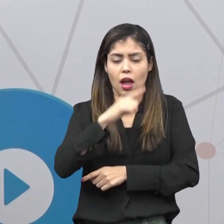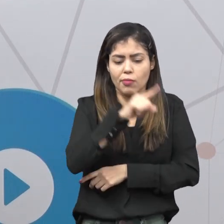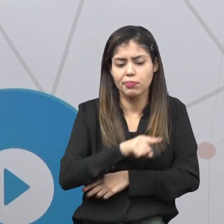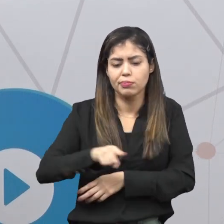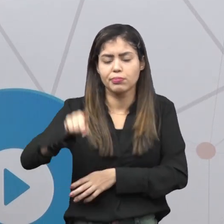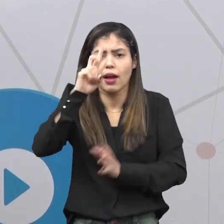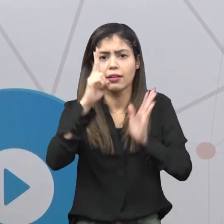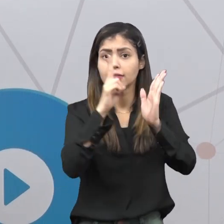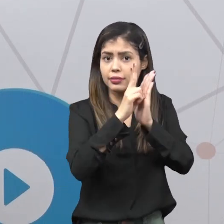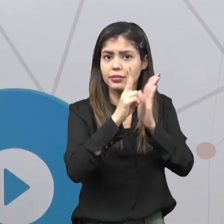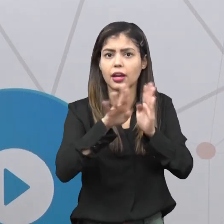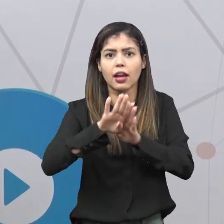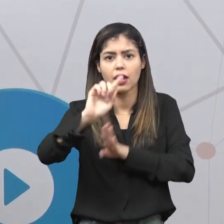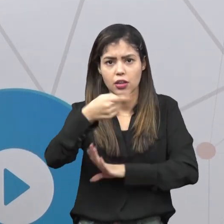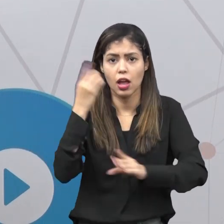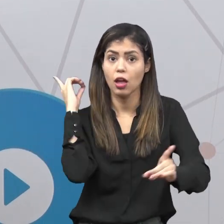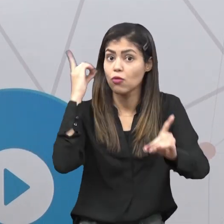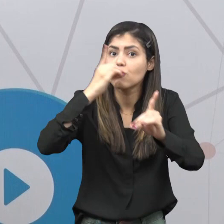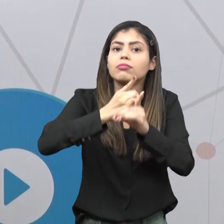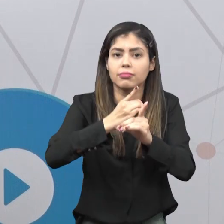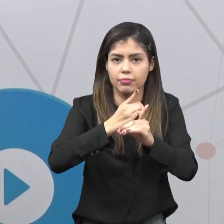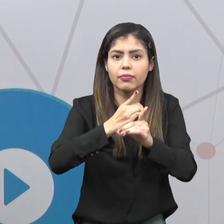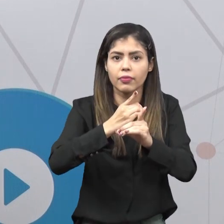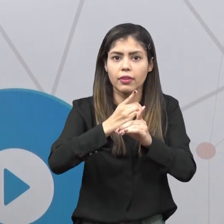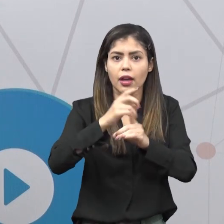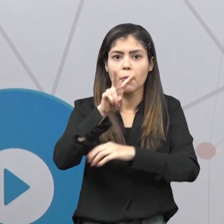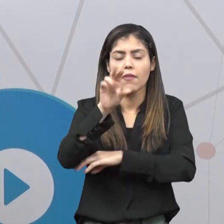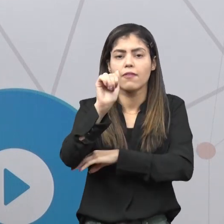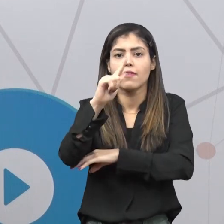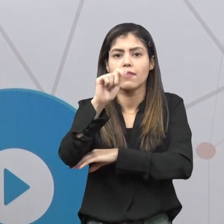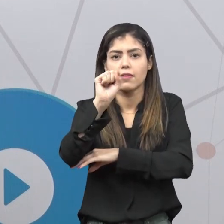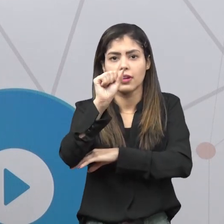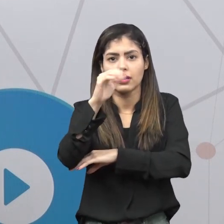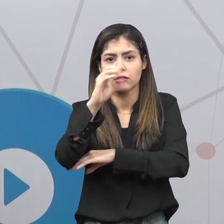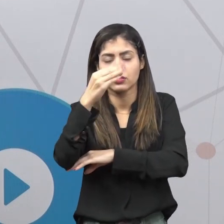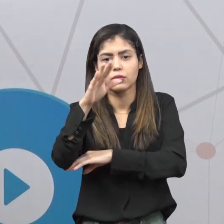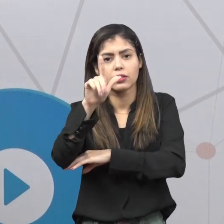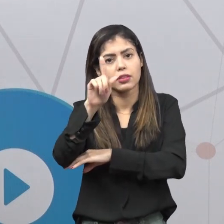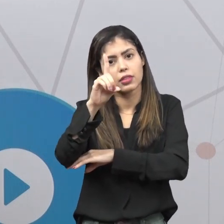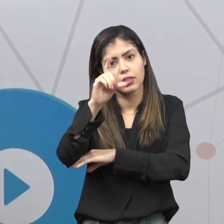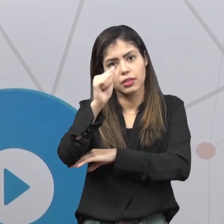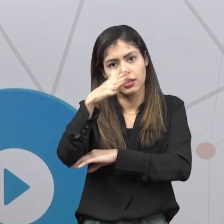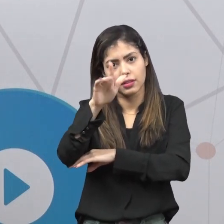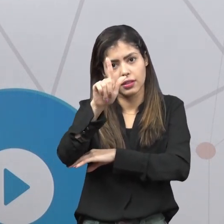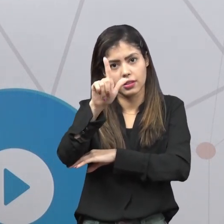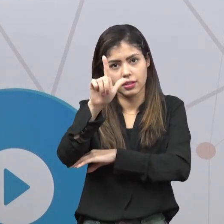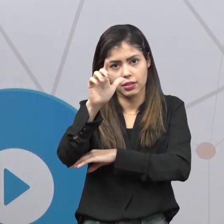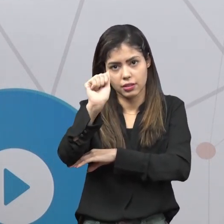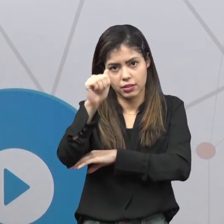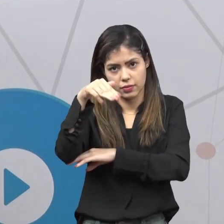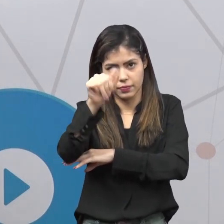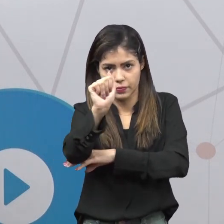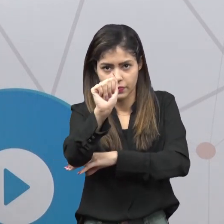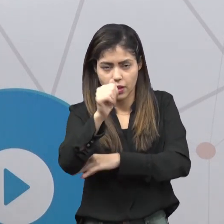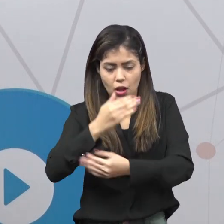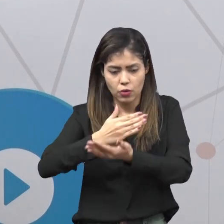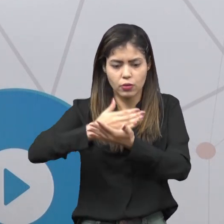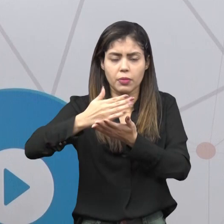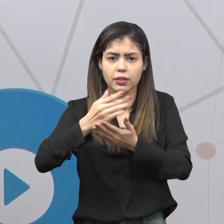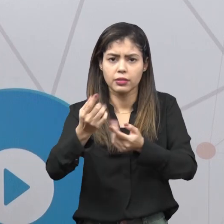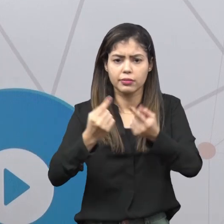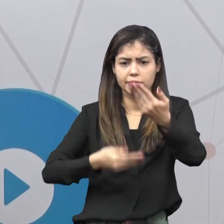às Índias, finalmente ela é descoberta por Vasco da Gama, Então o comércio com a Índia, por conta